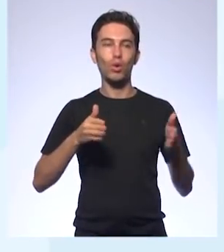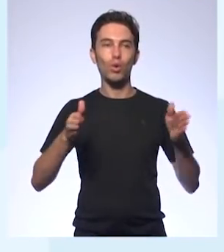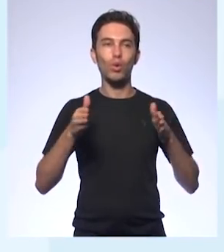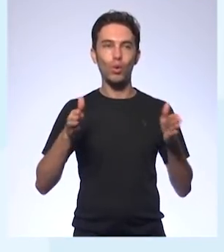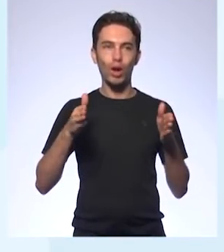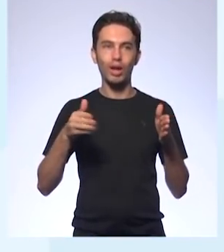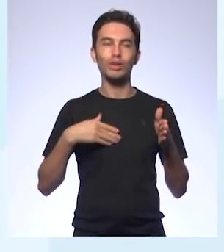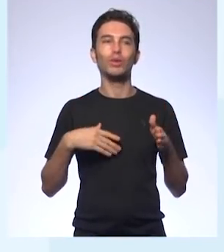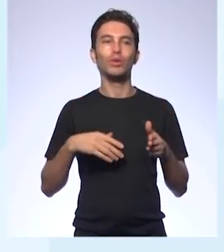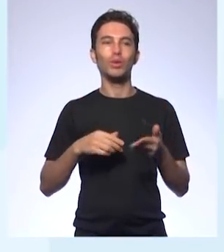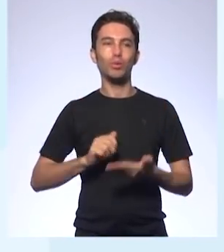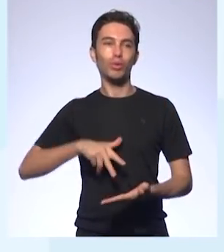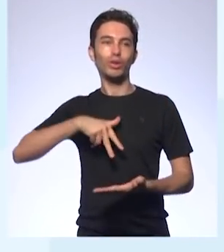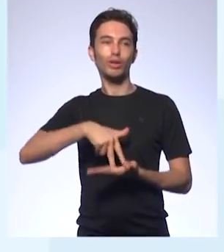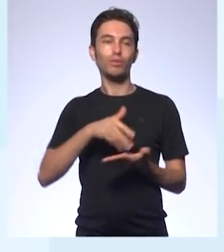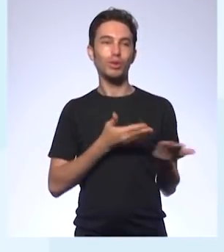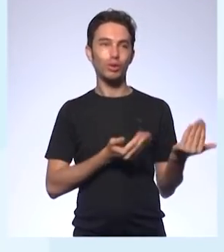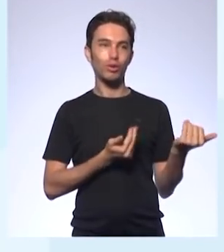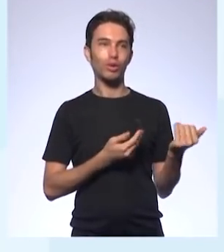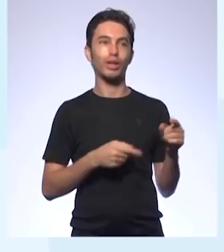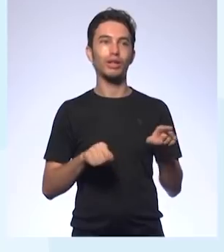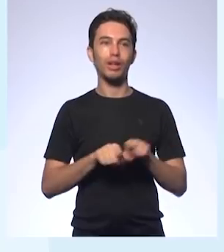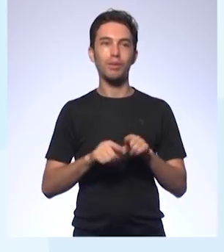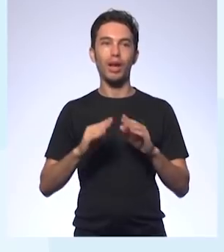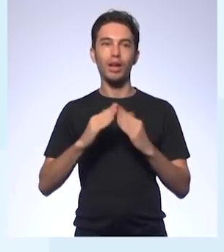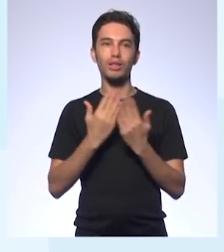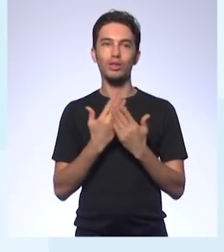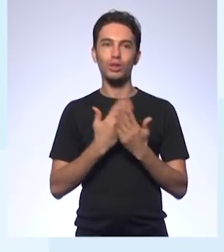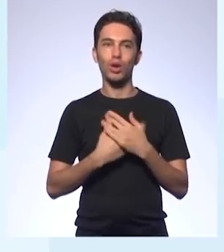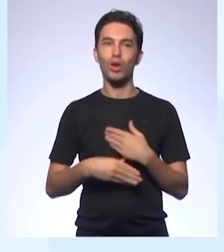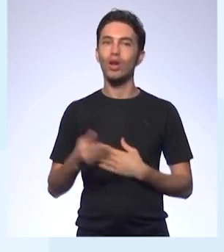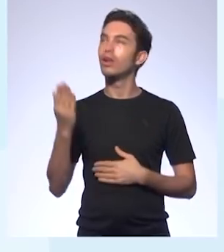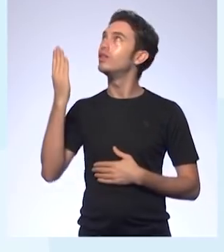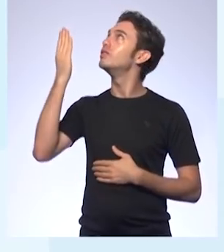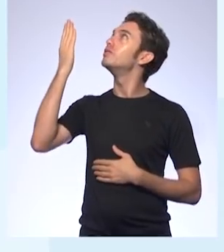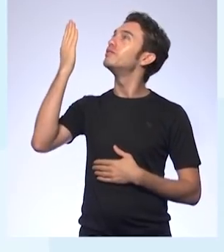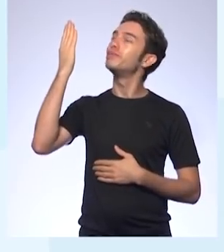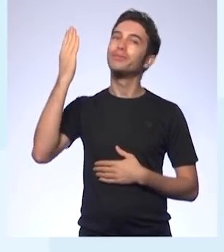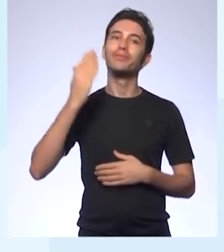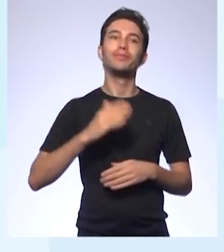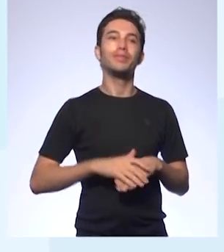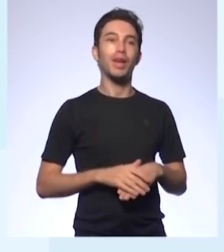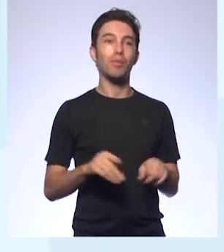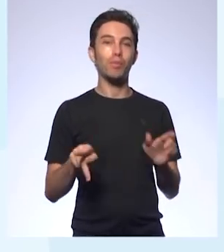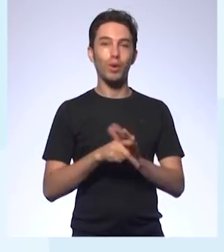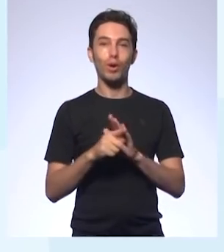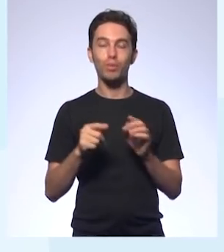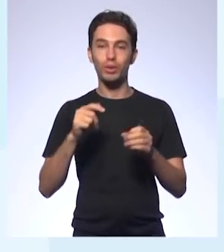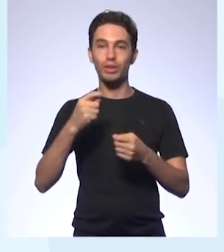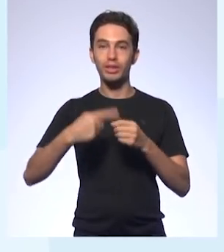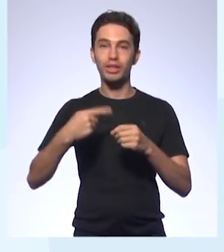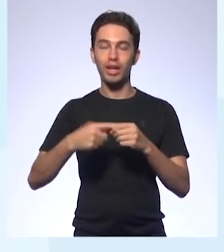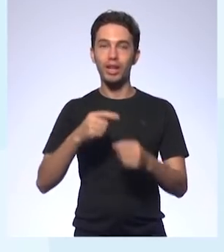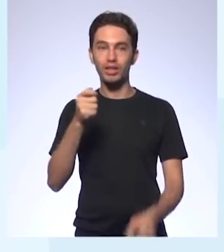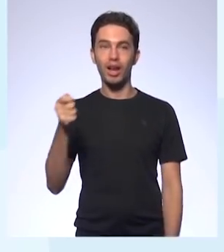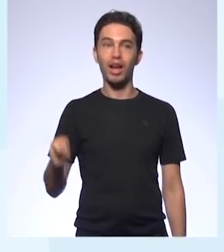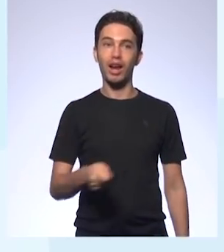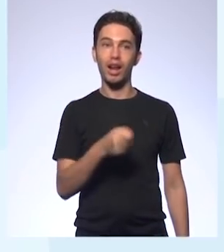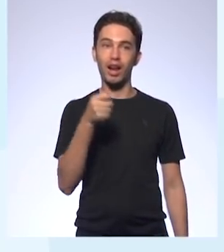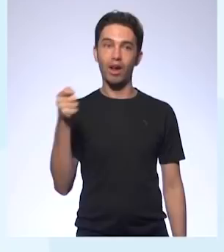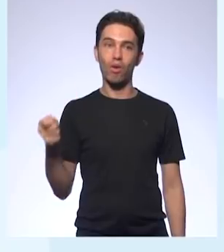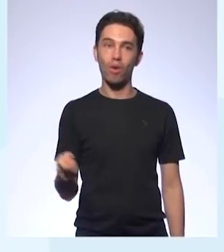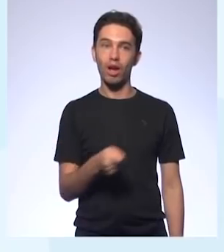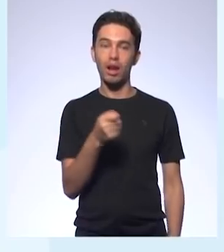temos trabalho da Escola Estadual Professor Sérgio Pedro Esperanza, de Araraquara, professora Meire e